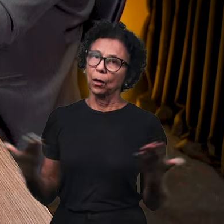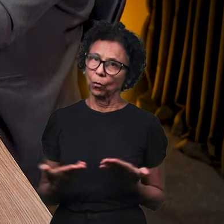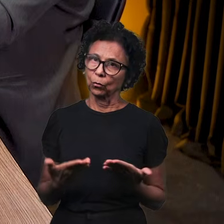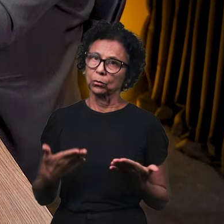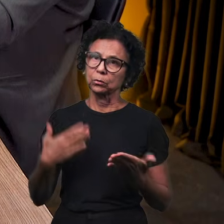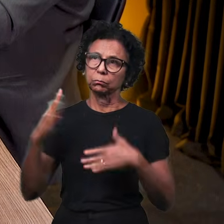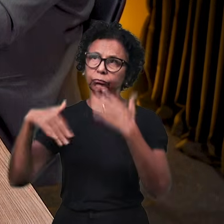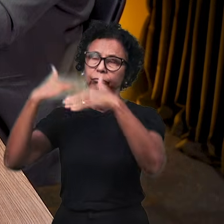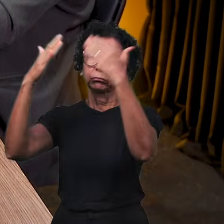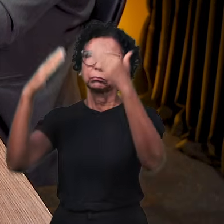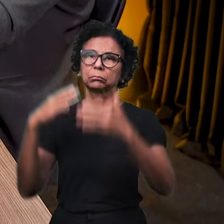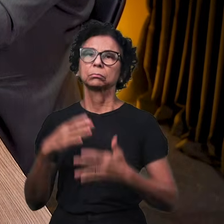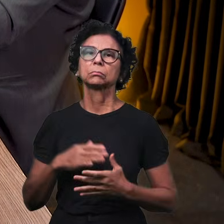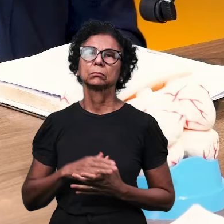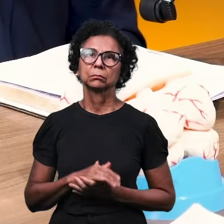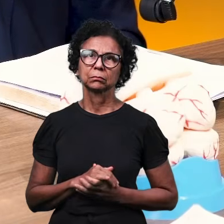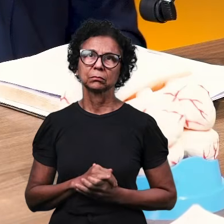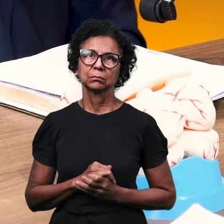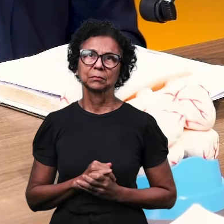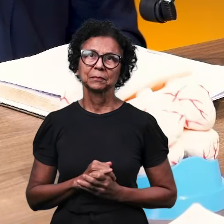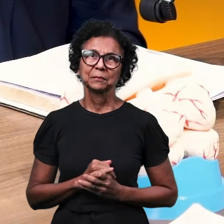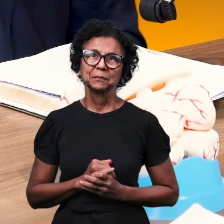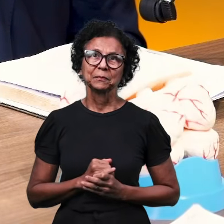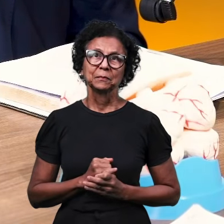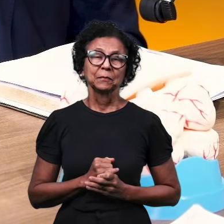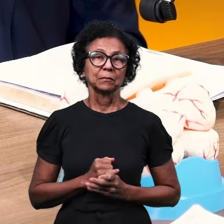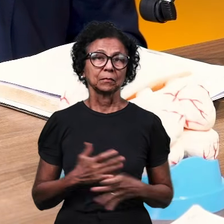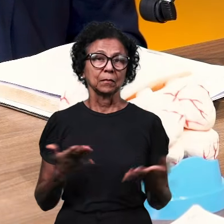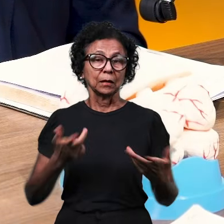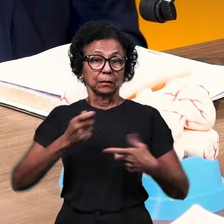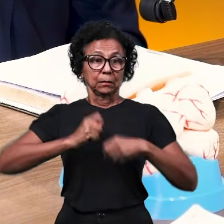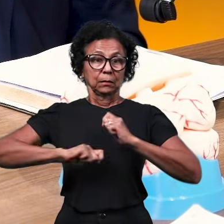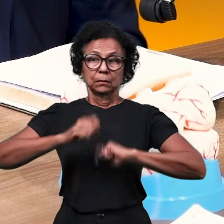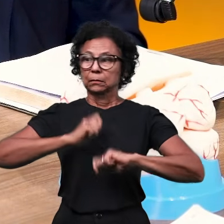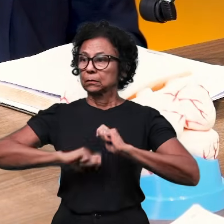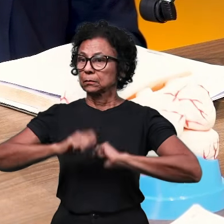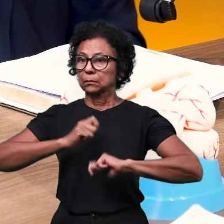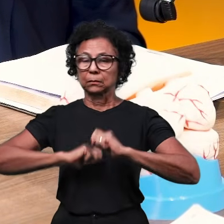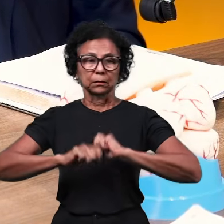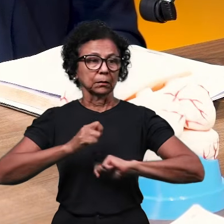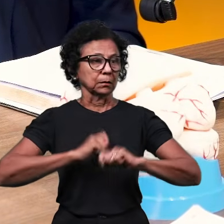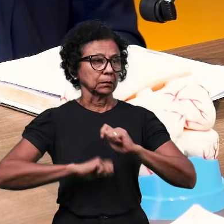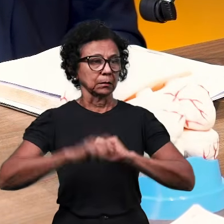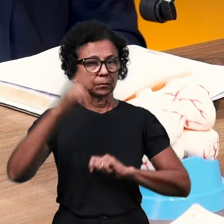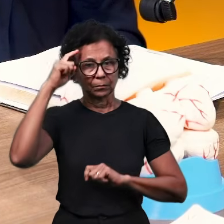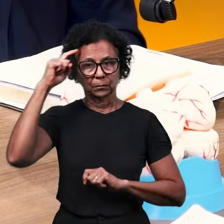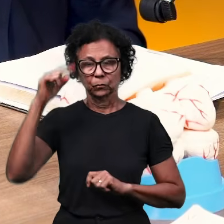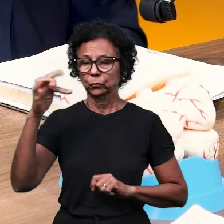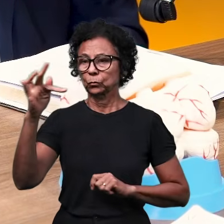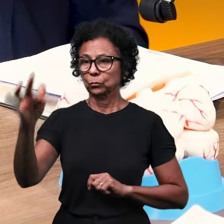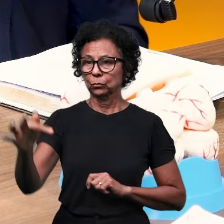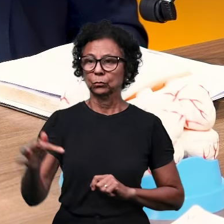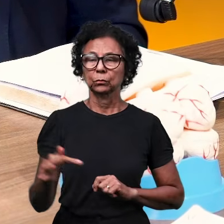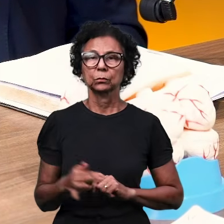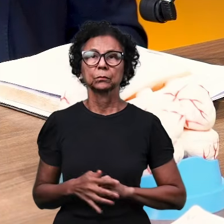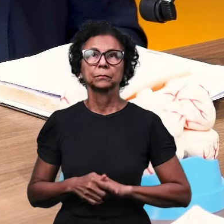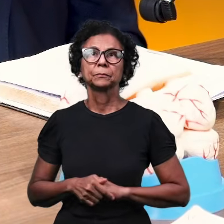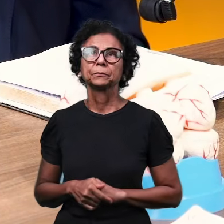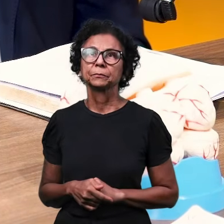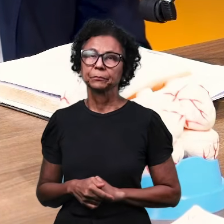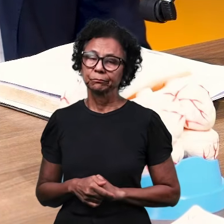que outrora, né? Mas esse excesso de ansiedade, esse excesso de futuro,